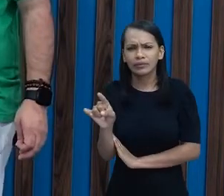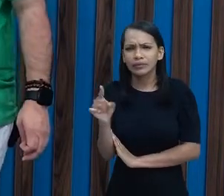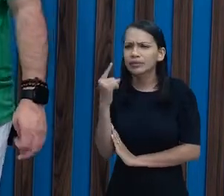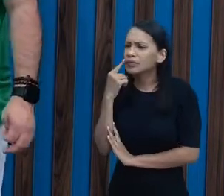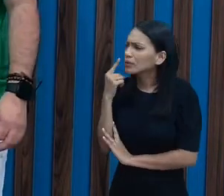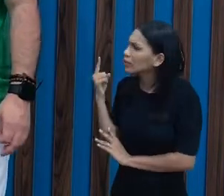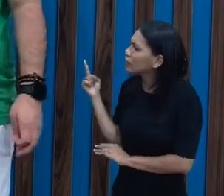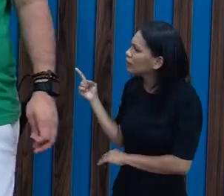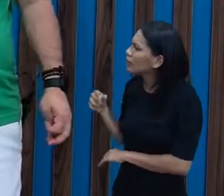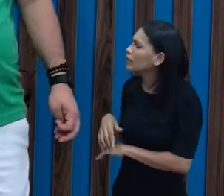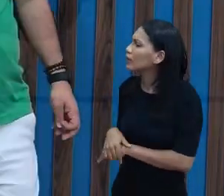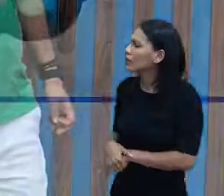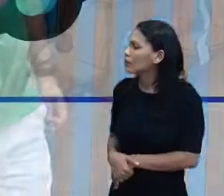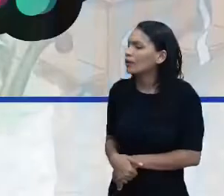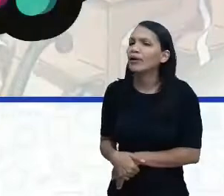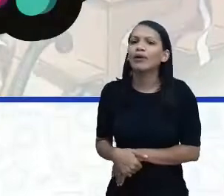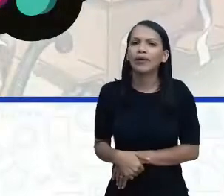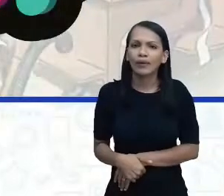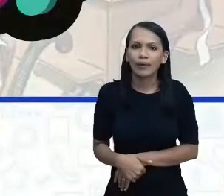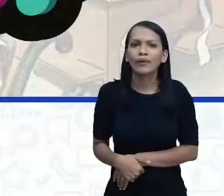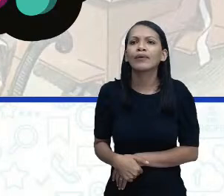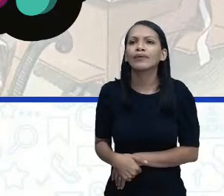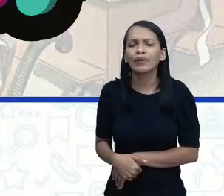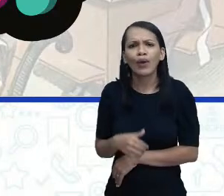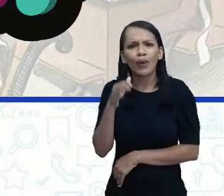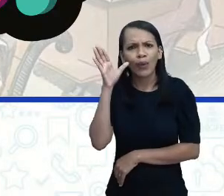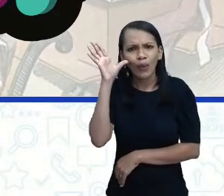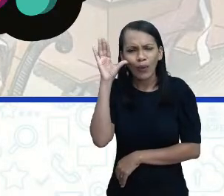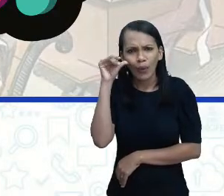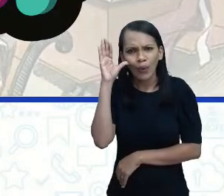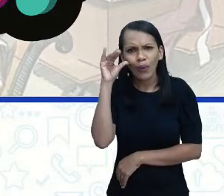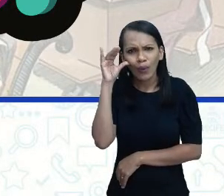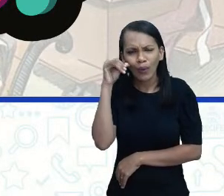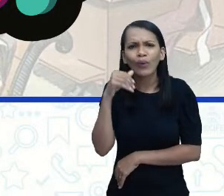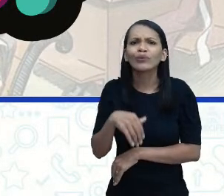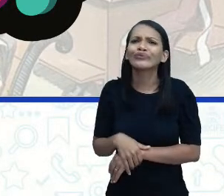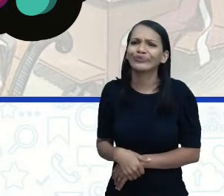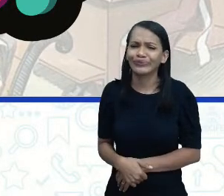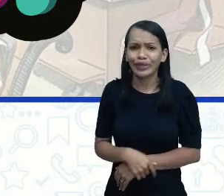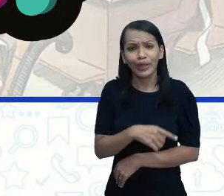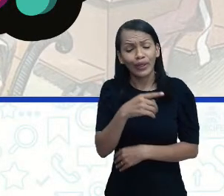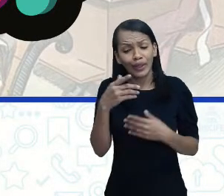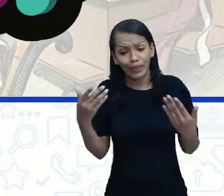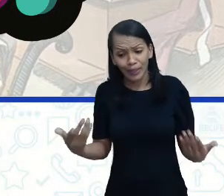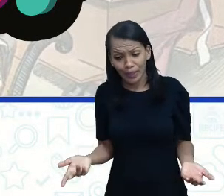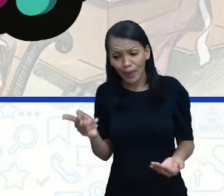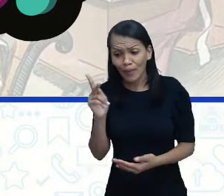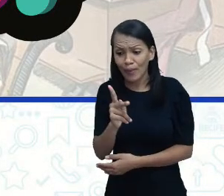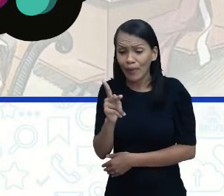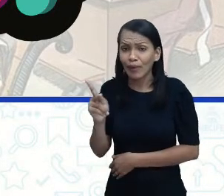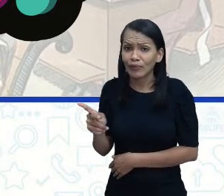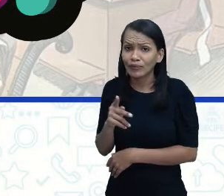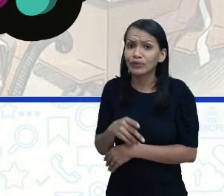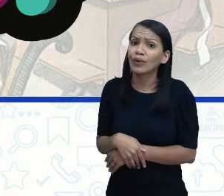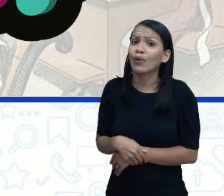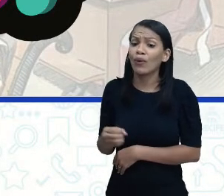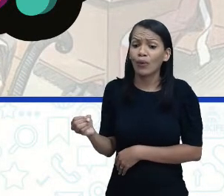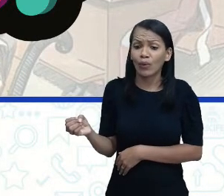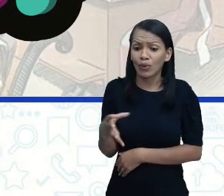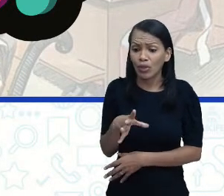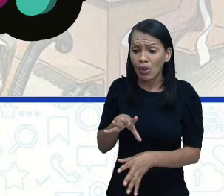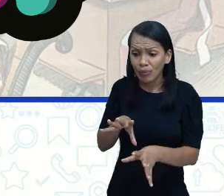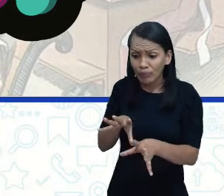nosso fofozinho, né? O nosso fofozinho ele é muito curioso, né? Então veja, então professor, o neocolonialismo seria